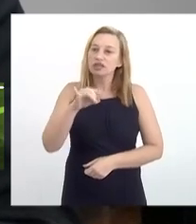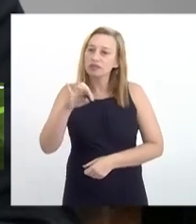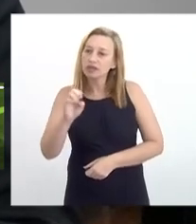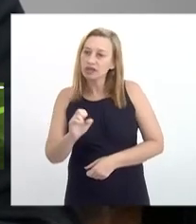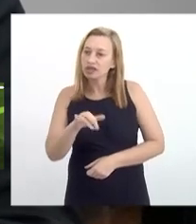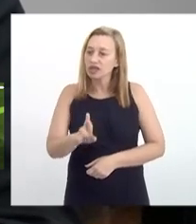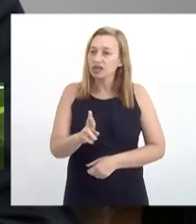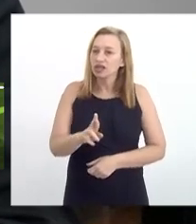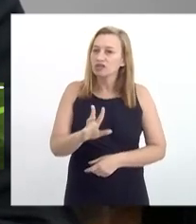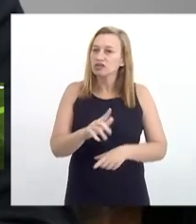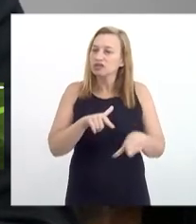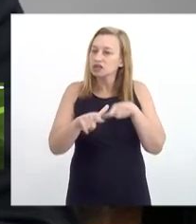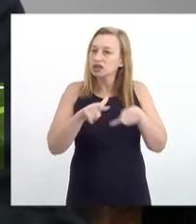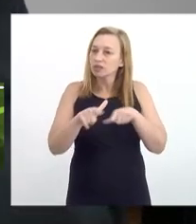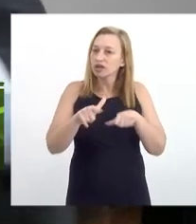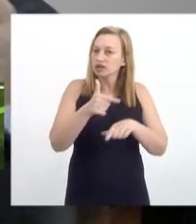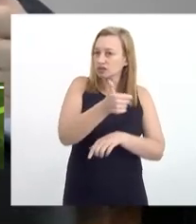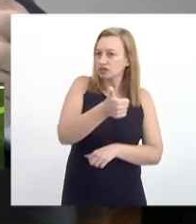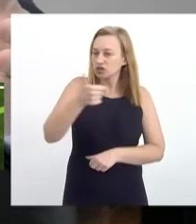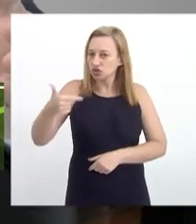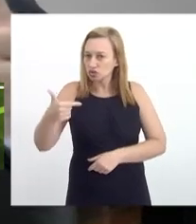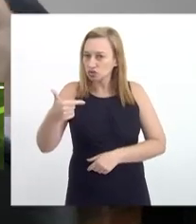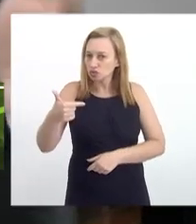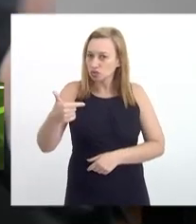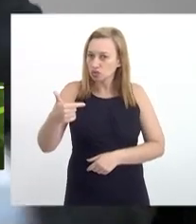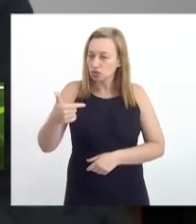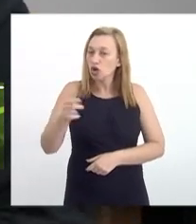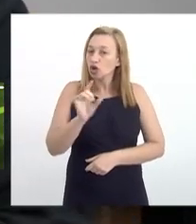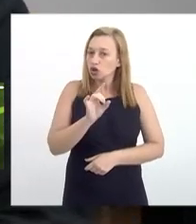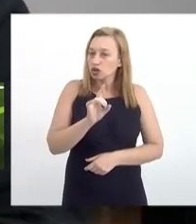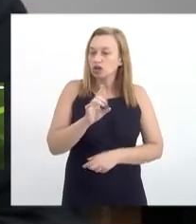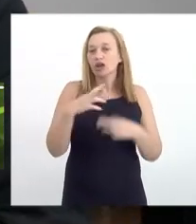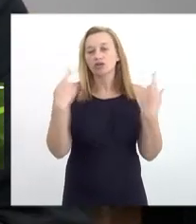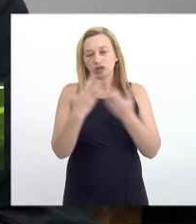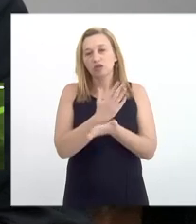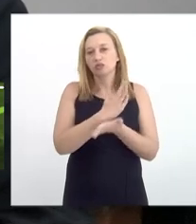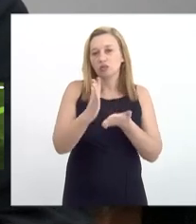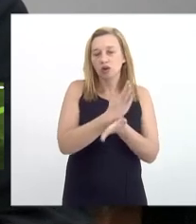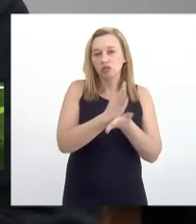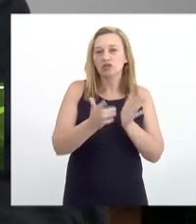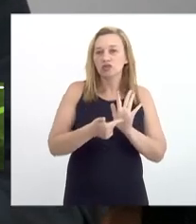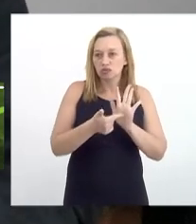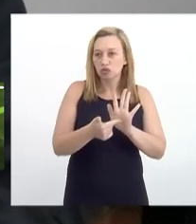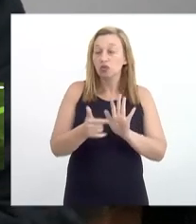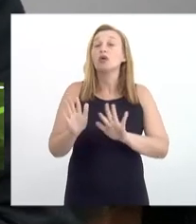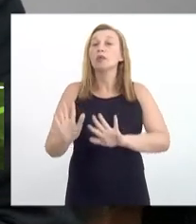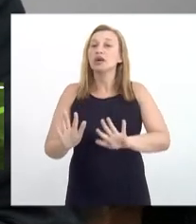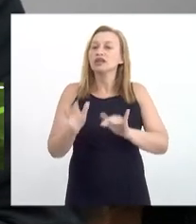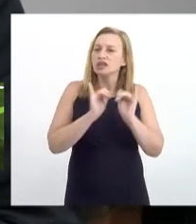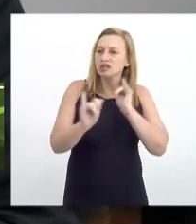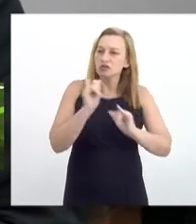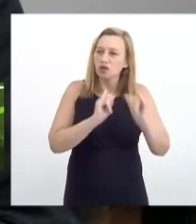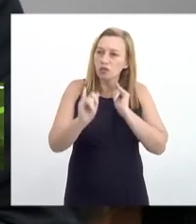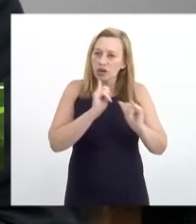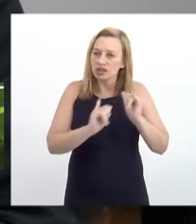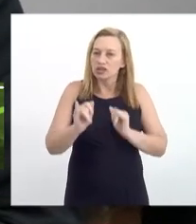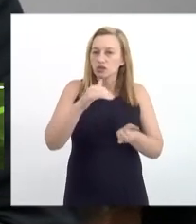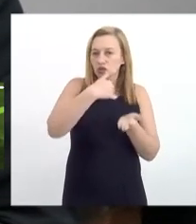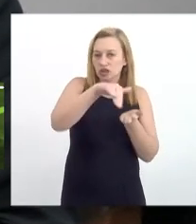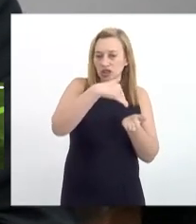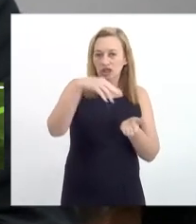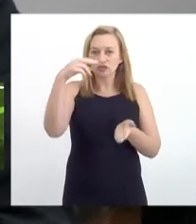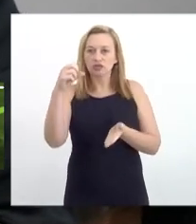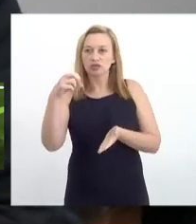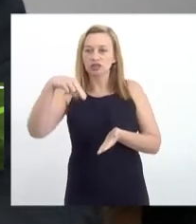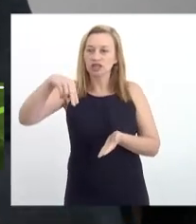trabalhando com o ano de 2021. Na audiência, isso apareceu algumas vezes. Agora, essa informação trazida pelo secretário Nelson